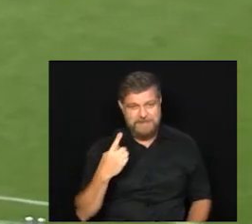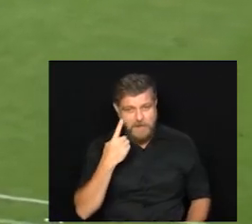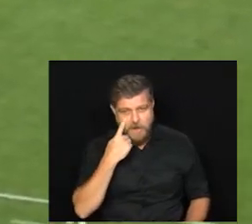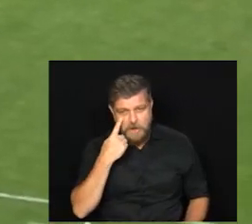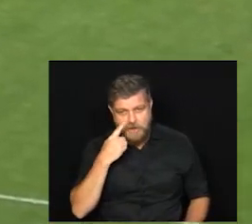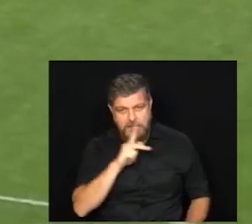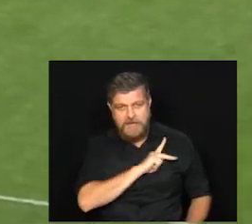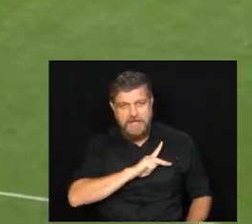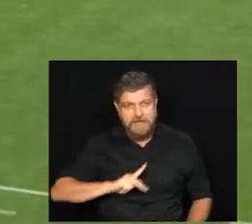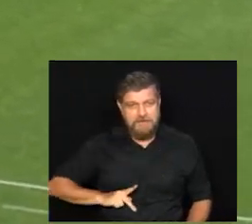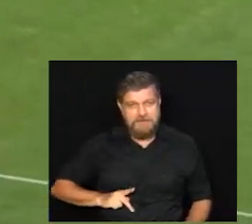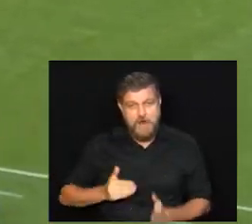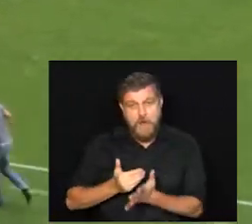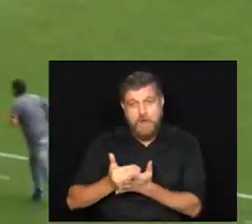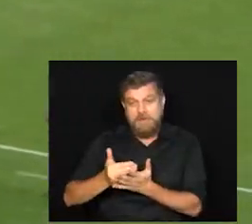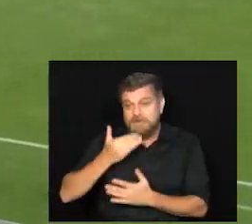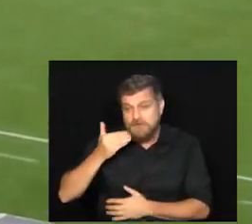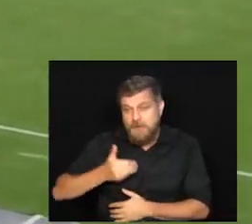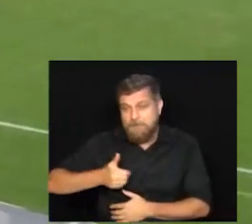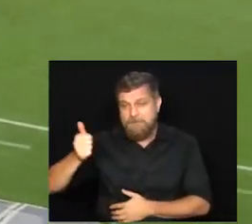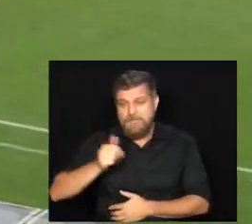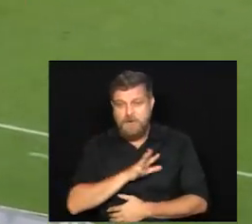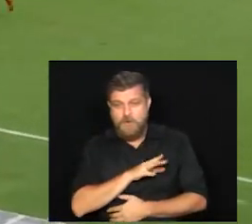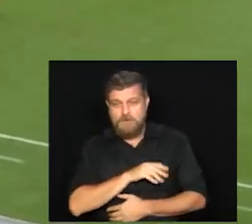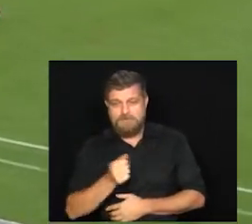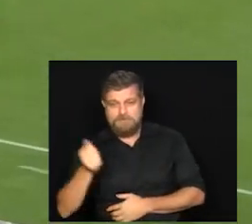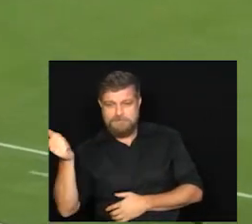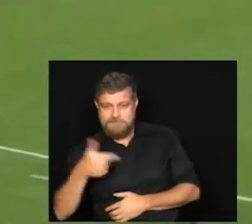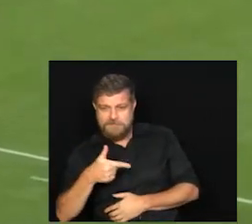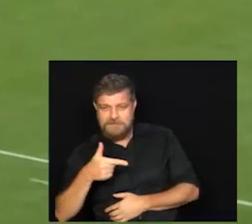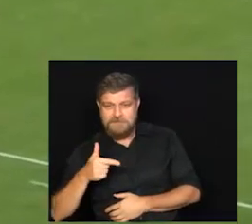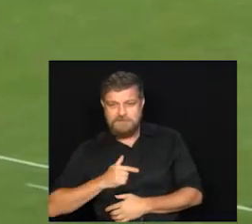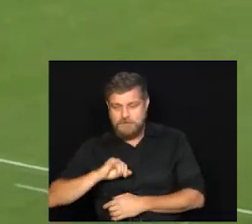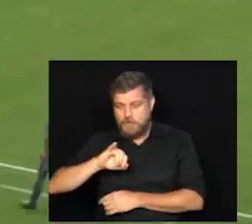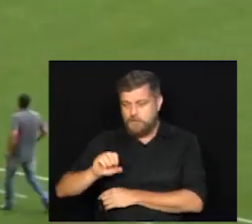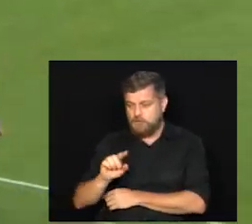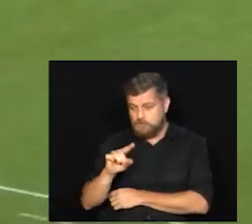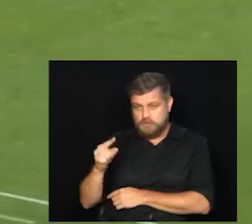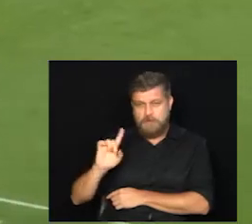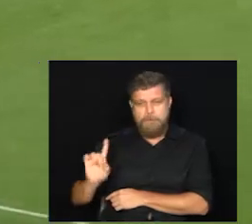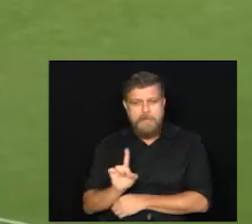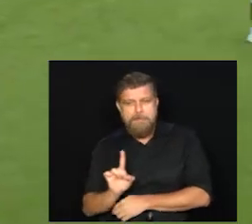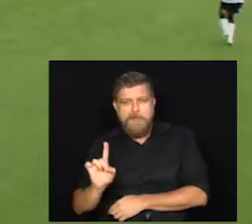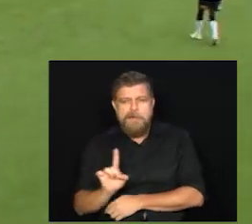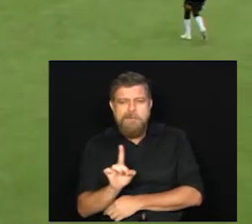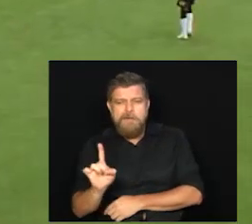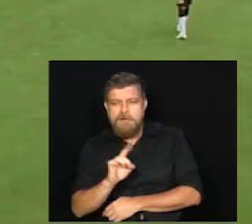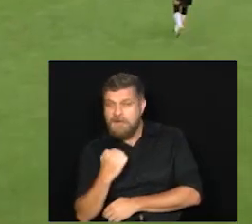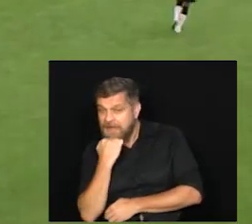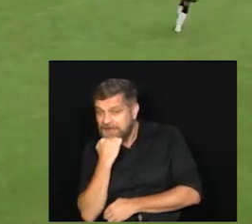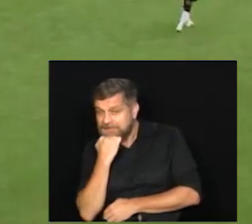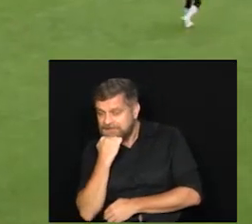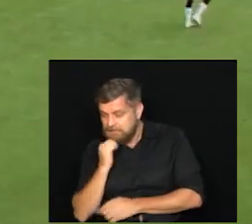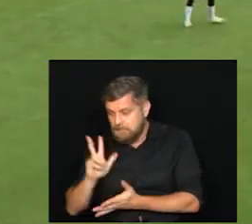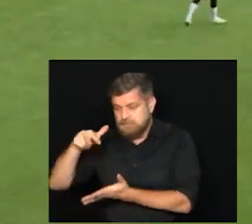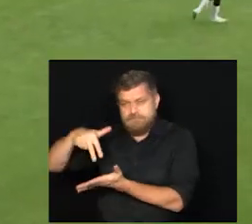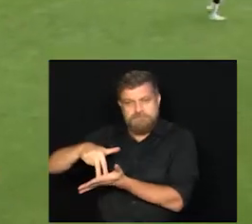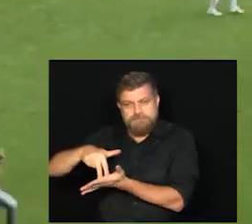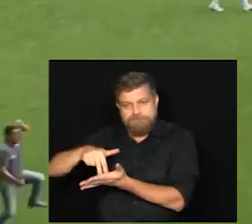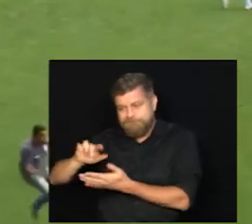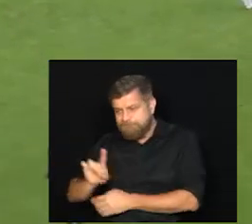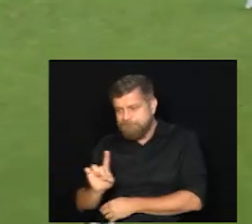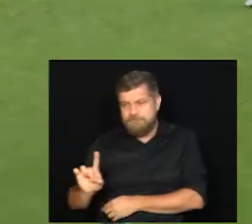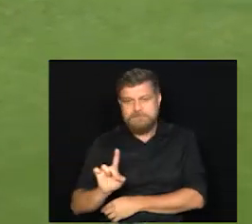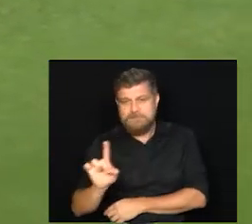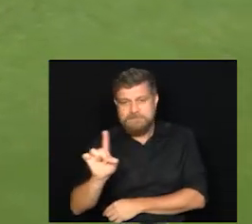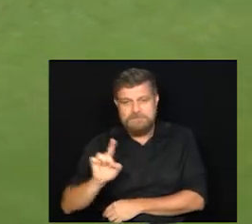a Macaca começou melhor que o Corinthians. João Veras, o atacante pontepretano, saiu do banco de reservas ainda no primeiro tempo,